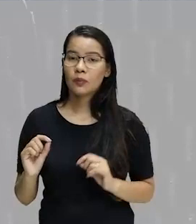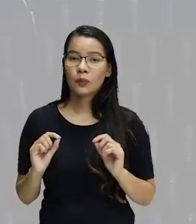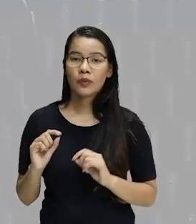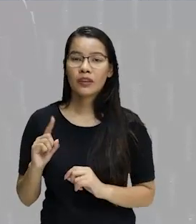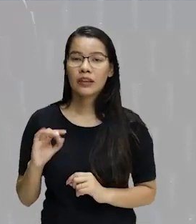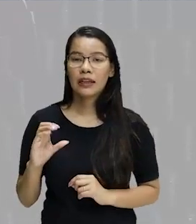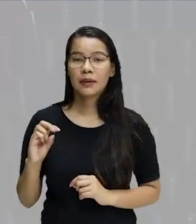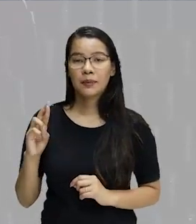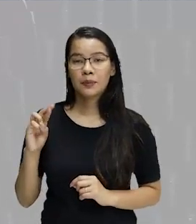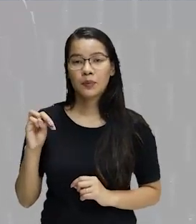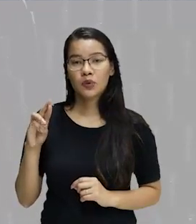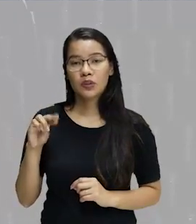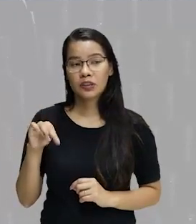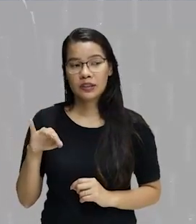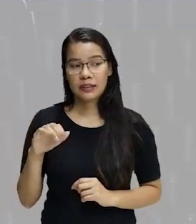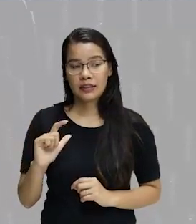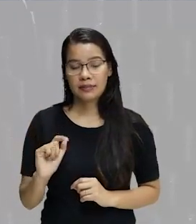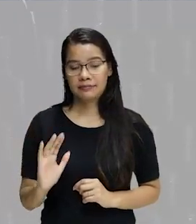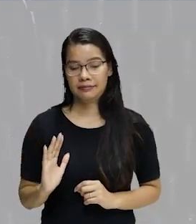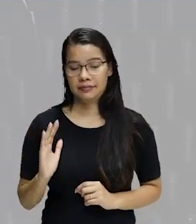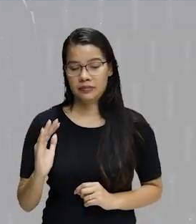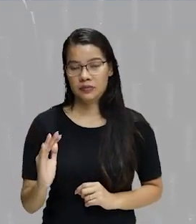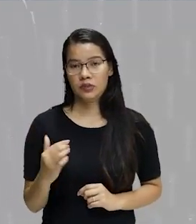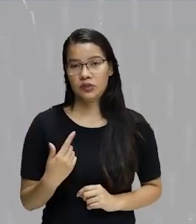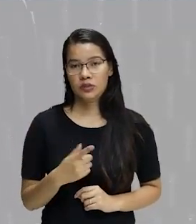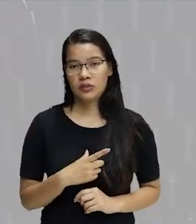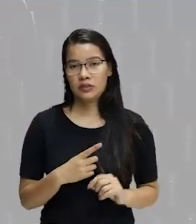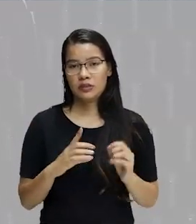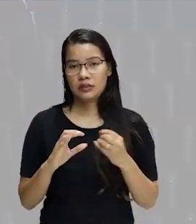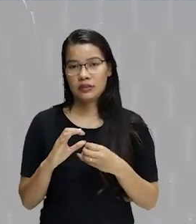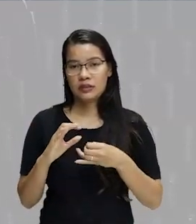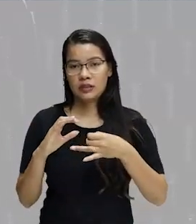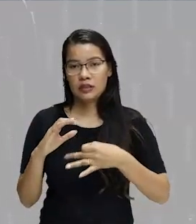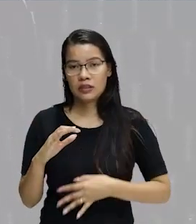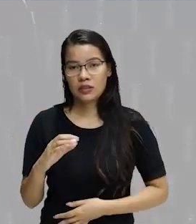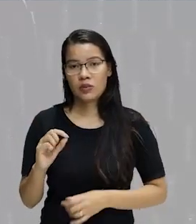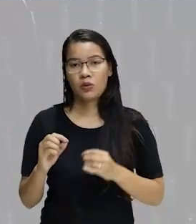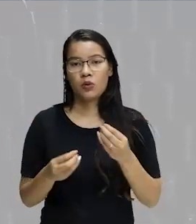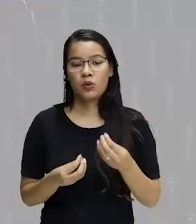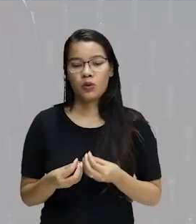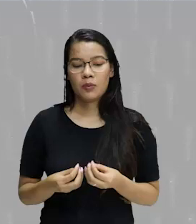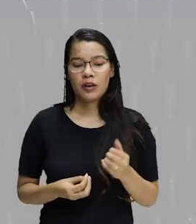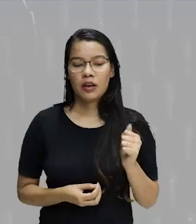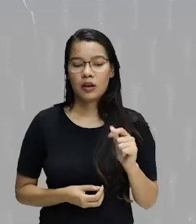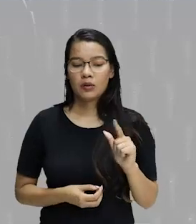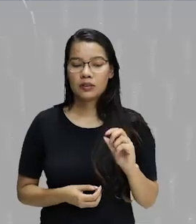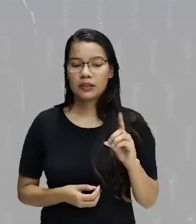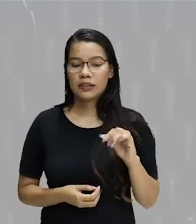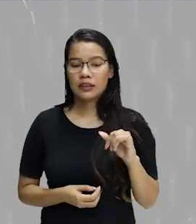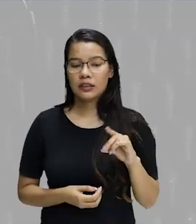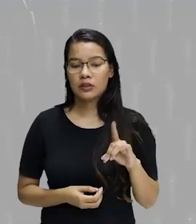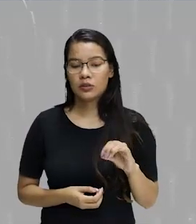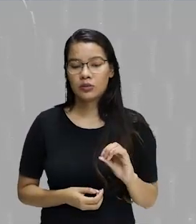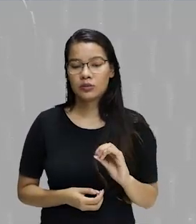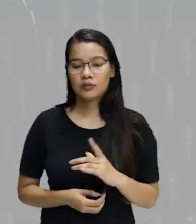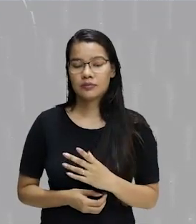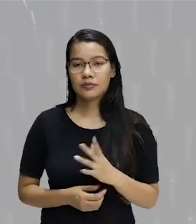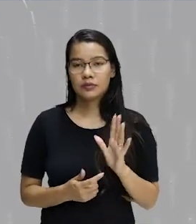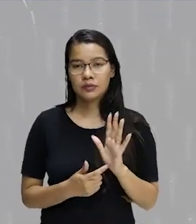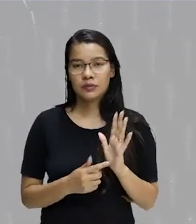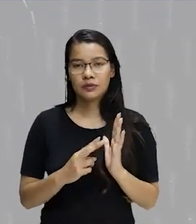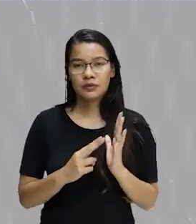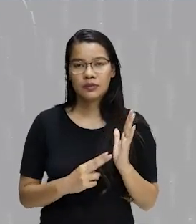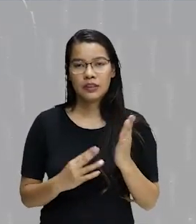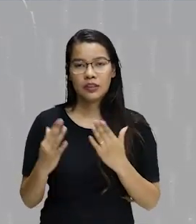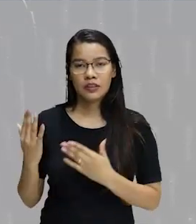carbonila na extremidade, nós classificamos isso como aldeído. Então, eu vou sair de um álcool